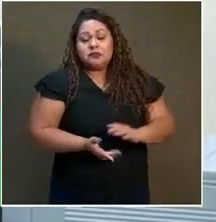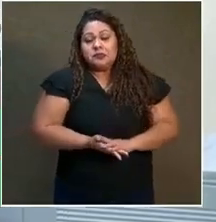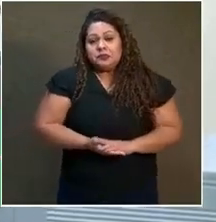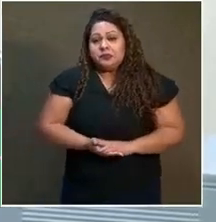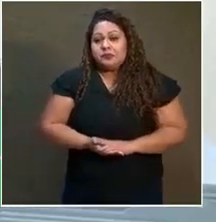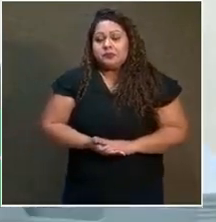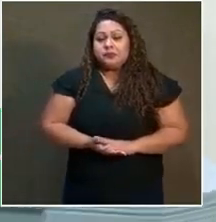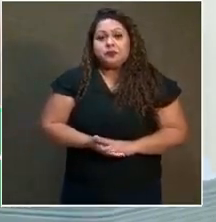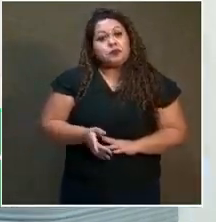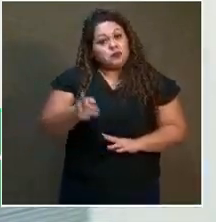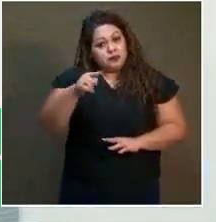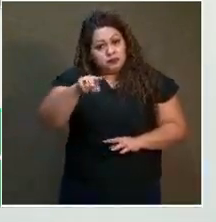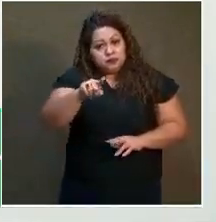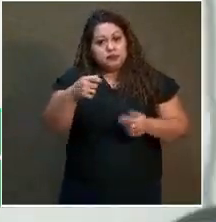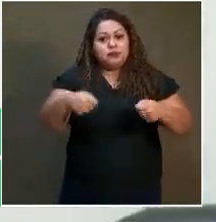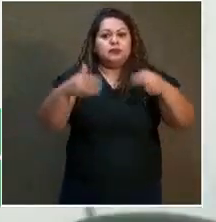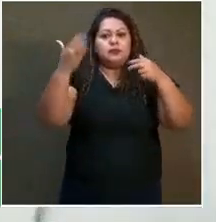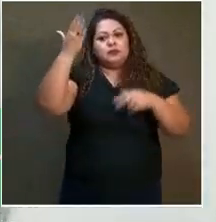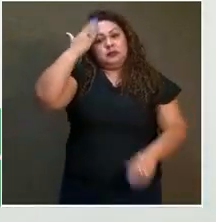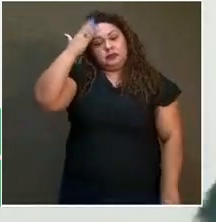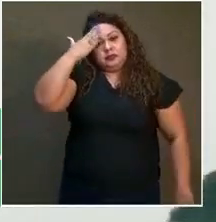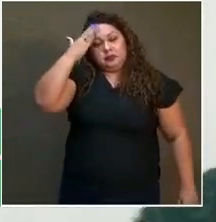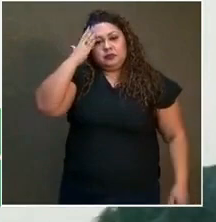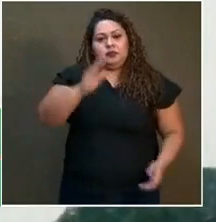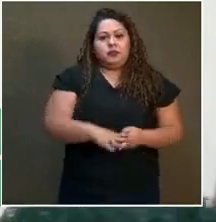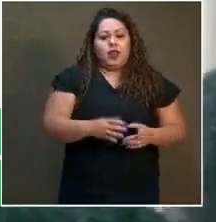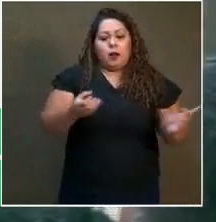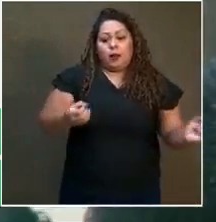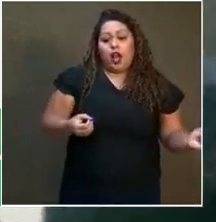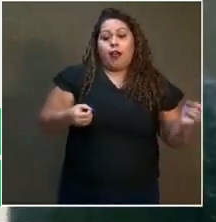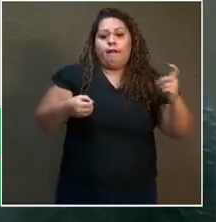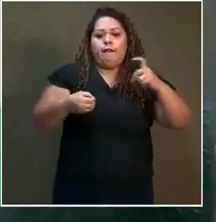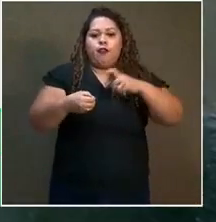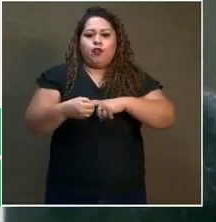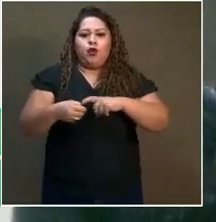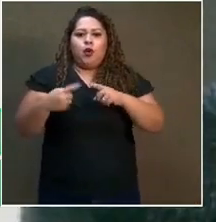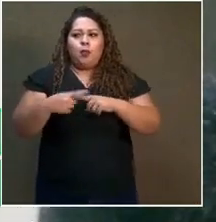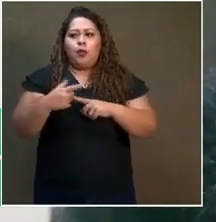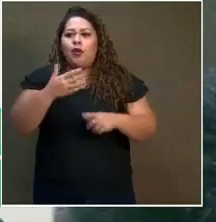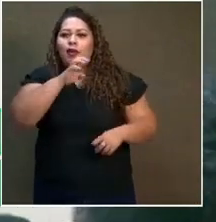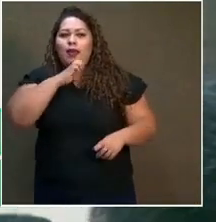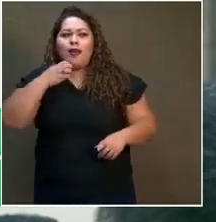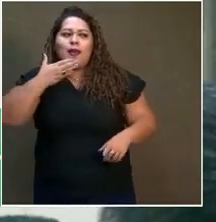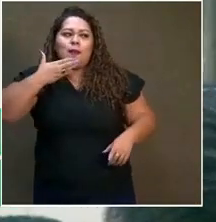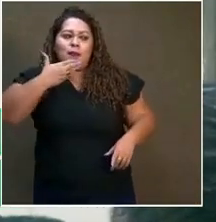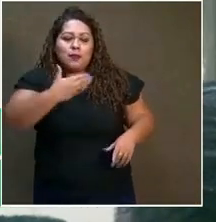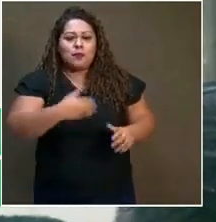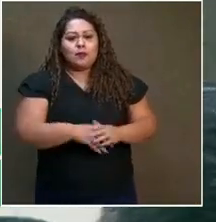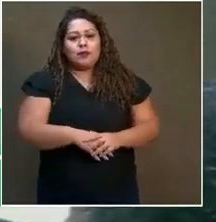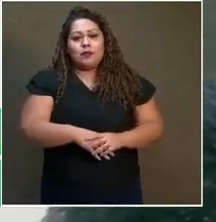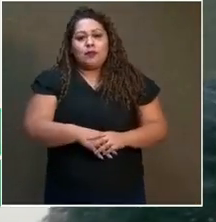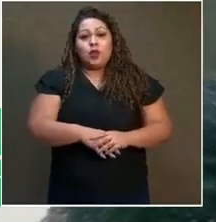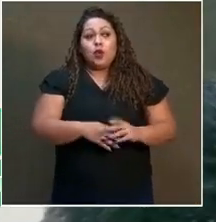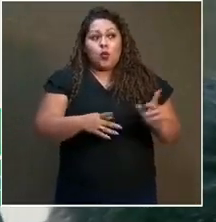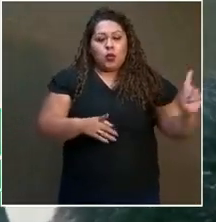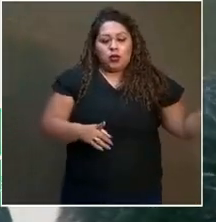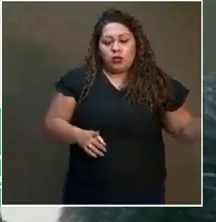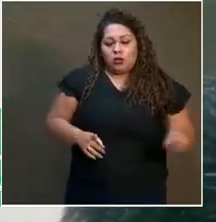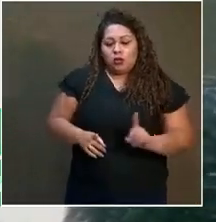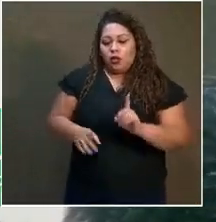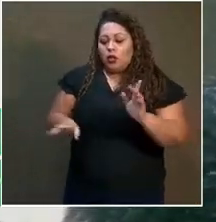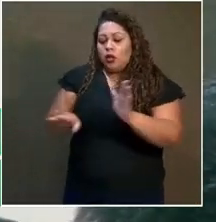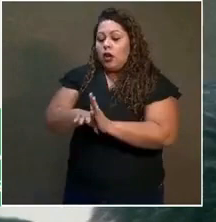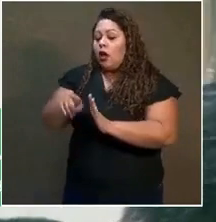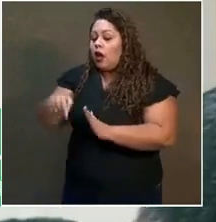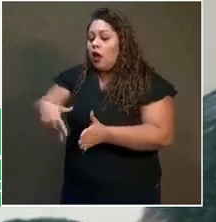Vossas Excelências precisam compreender que quando ele voltou porque ela pediu para retornar, ele deixou muito claro que chegou, ela estava dormindo. Ela